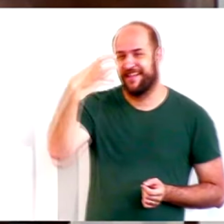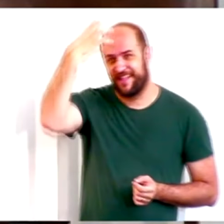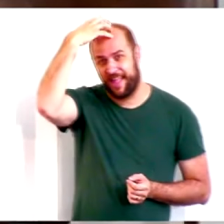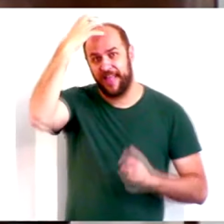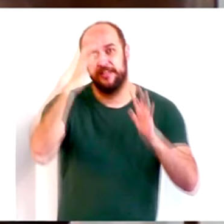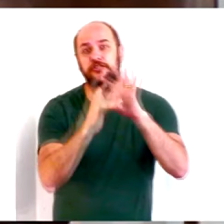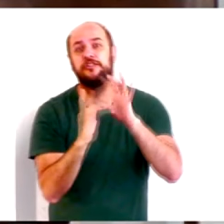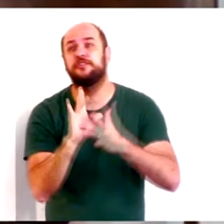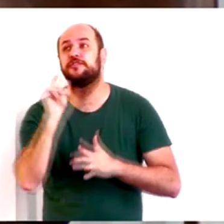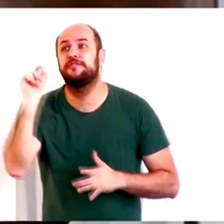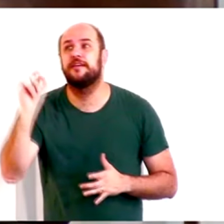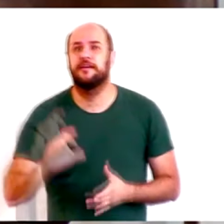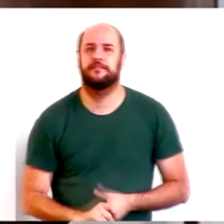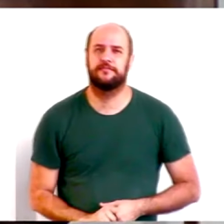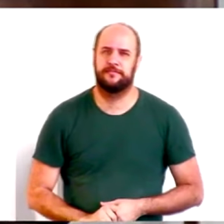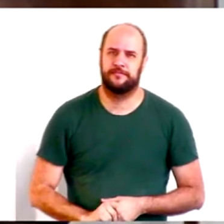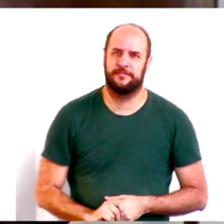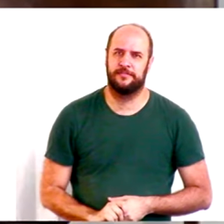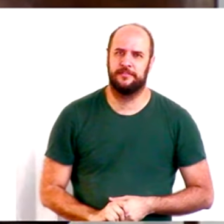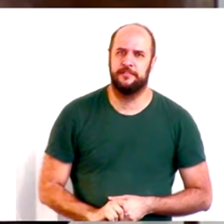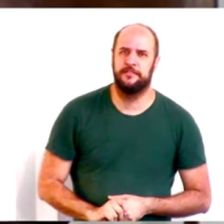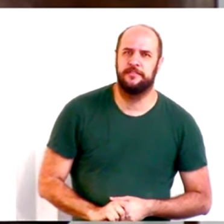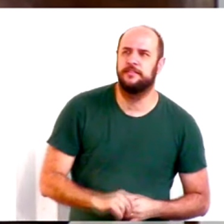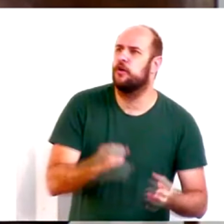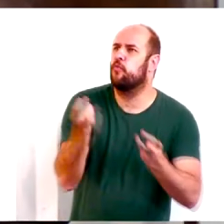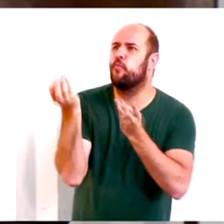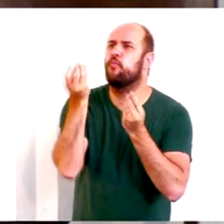o que essas qualificações